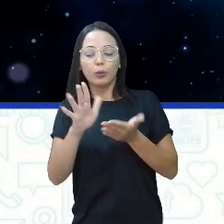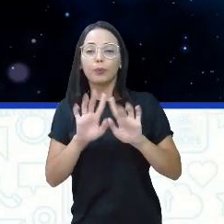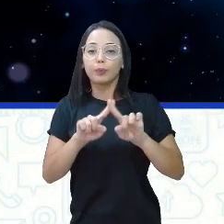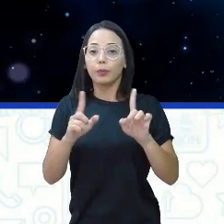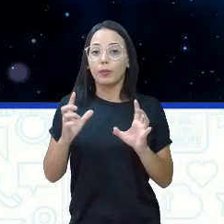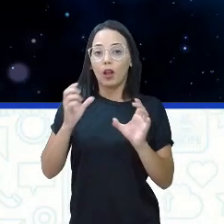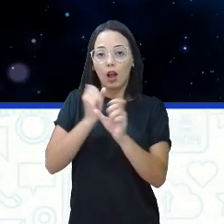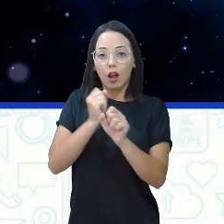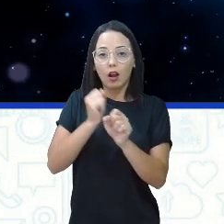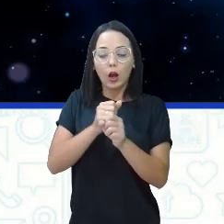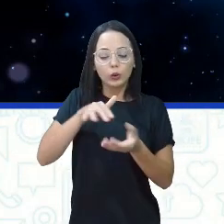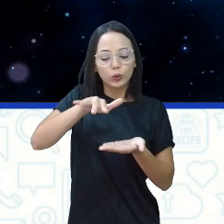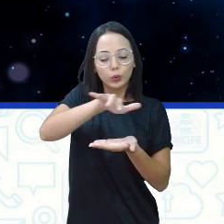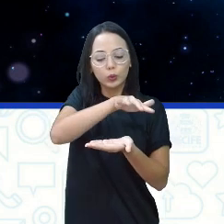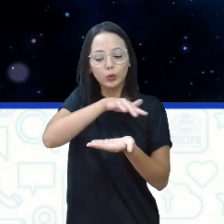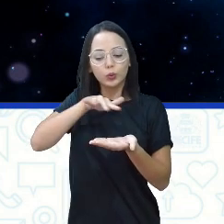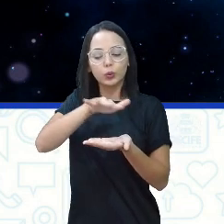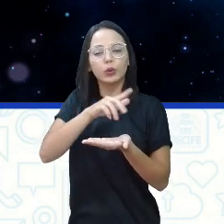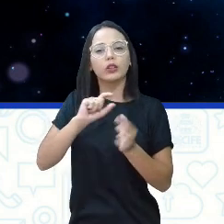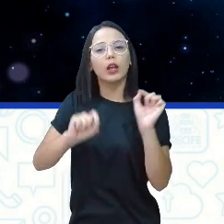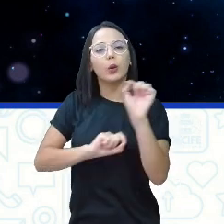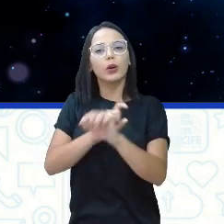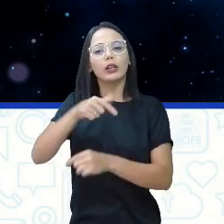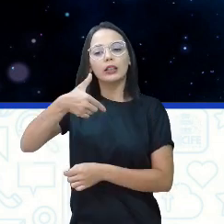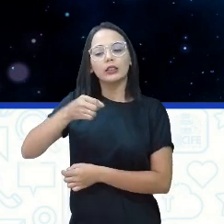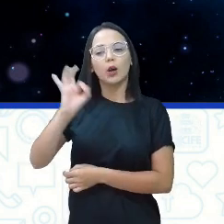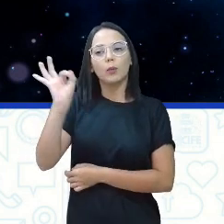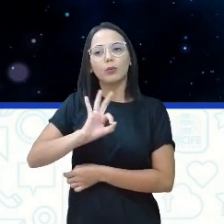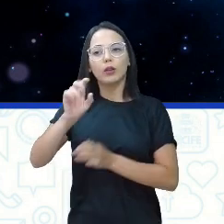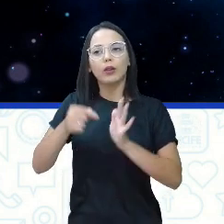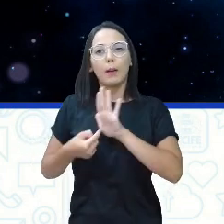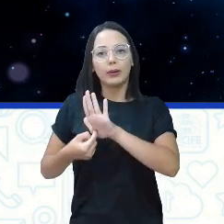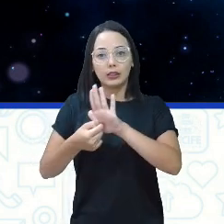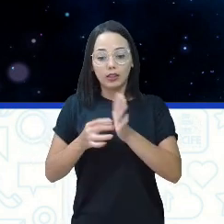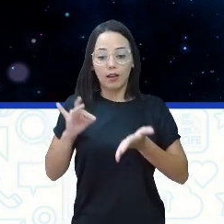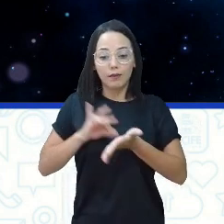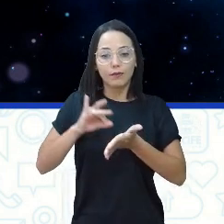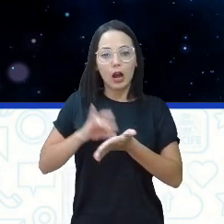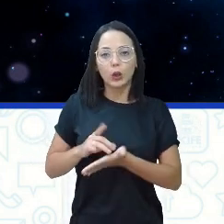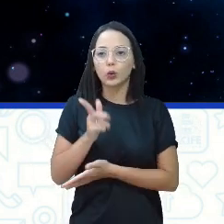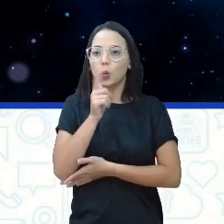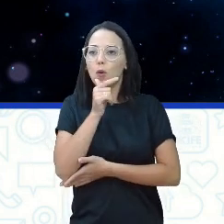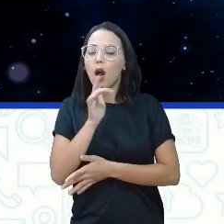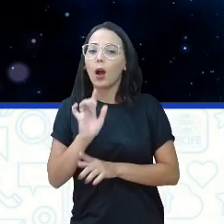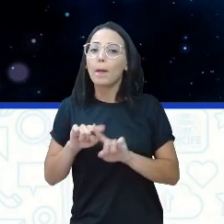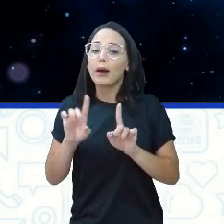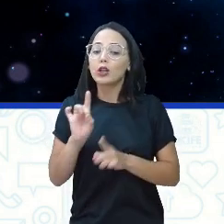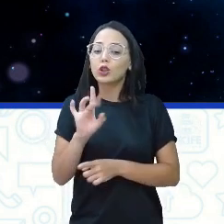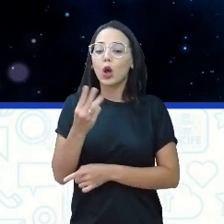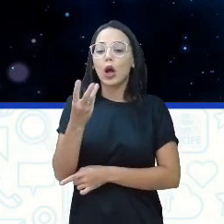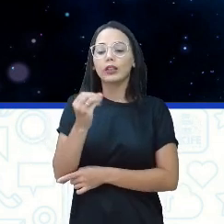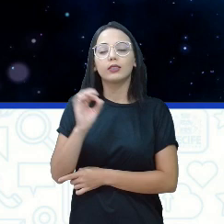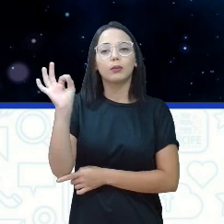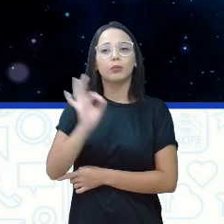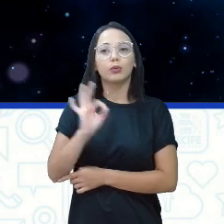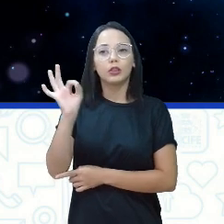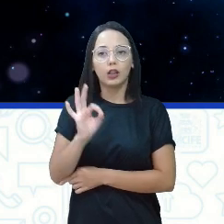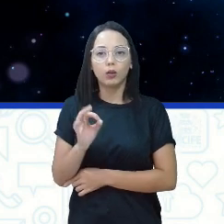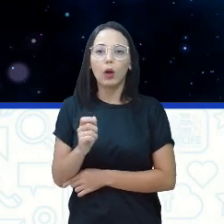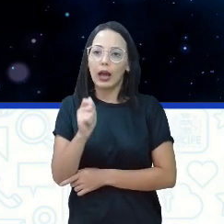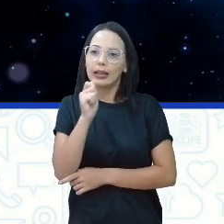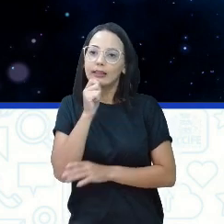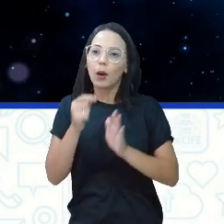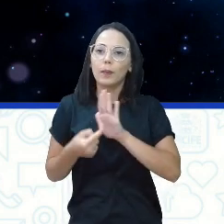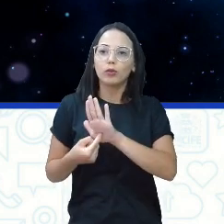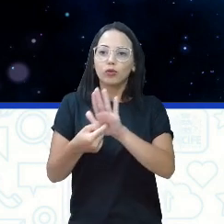cálculo da superfície, a gente tem que 70% vai representar, de fato, a água e somente 30%, aqui ainda está mostrando a